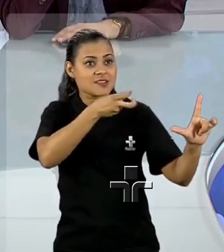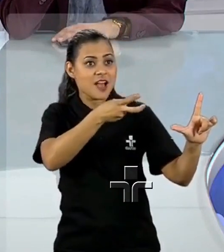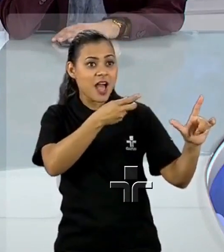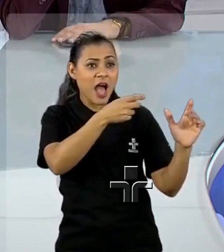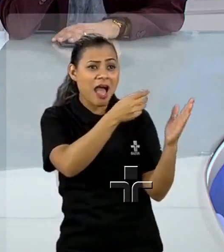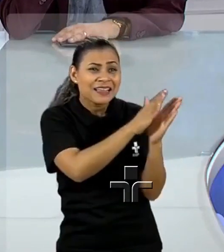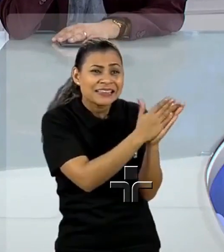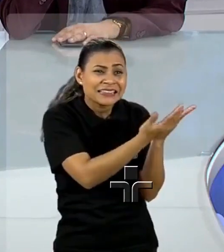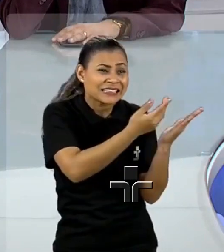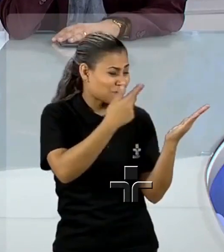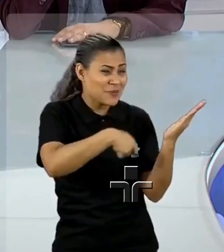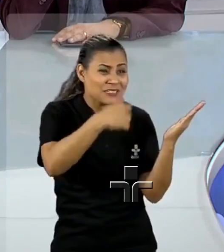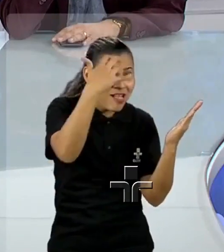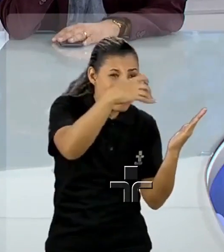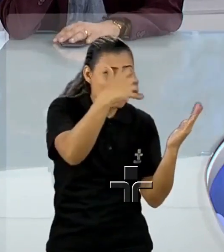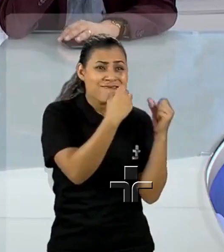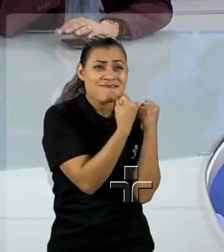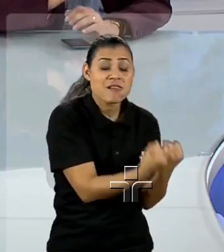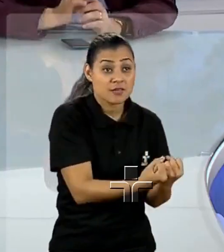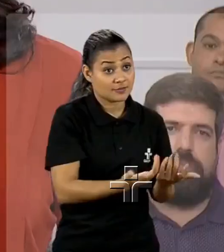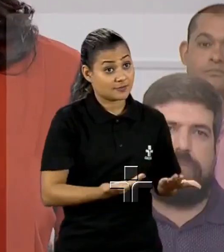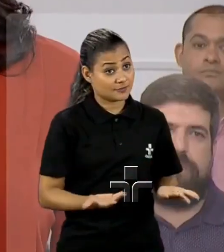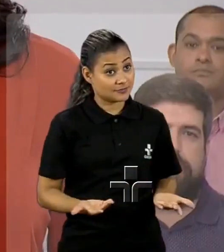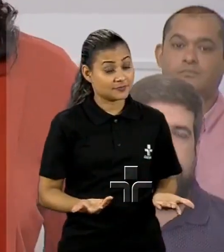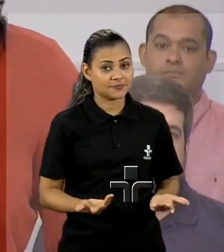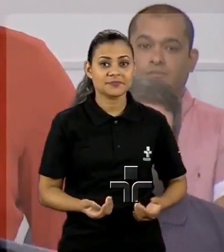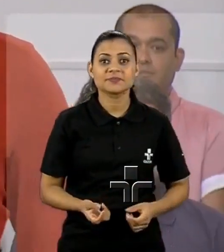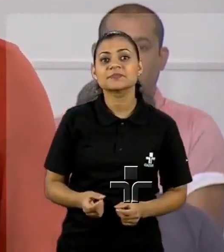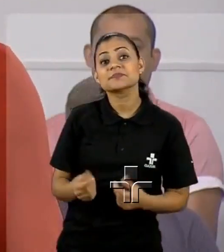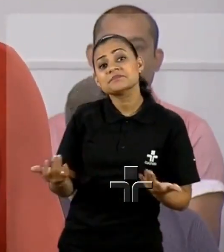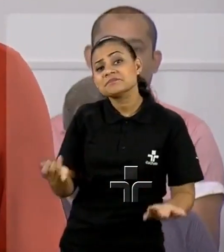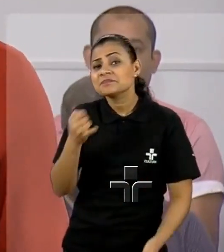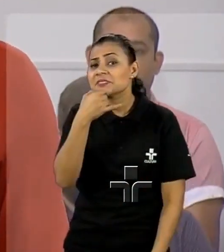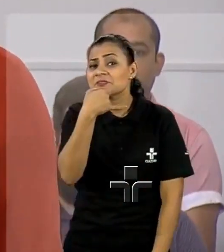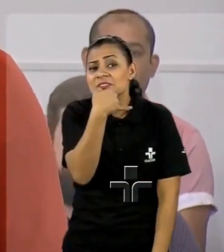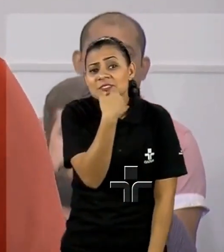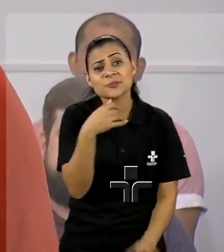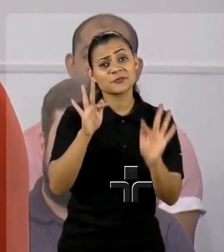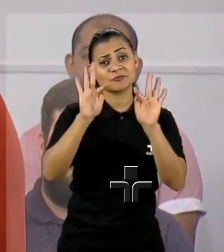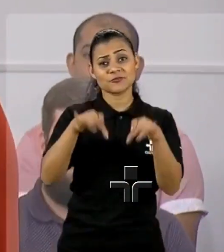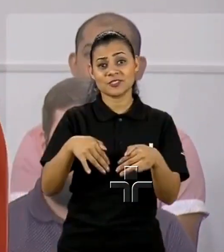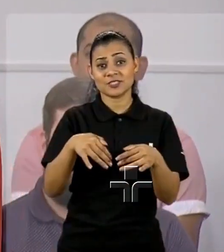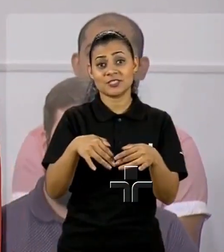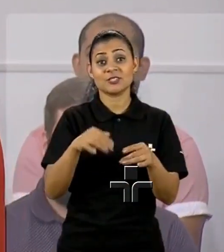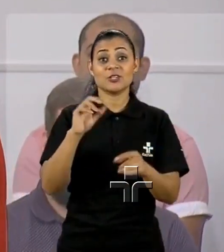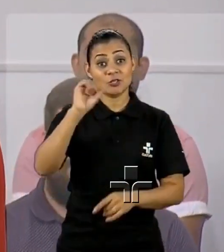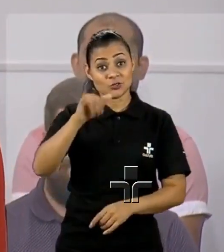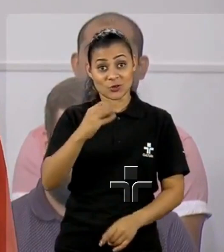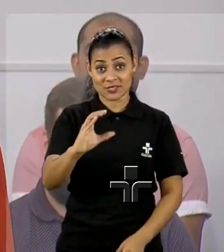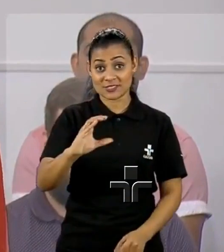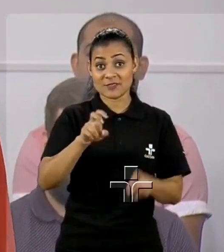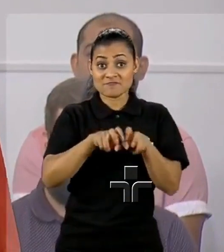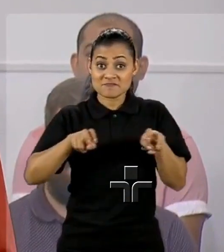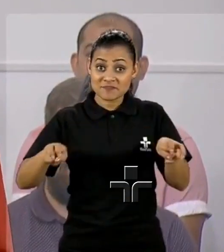ler, refletir e assim por diante. Né? Ok, bom, infelizmente nós estamos encerrando mais um Jornal da Cultura com plateia.